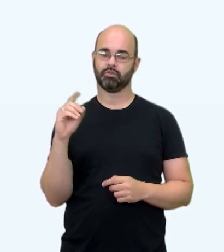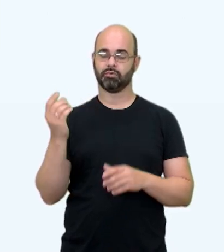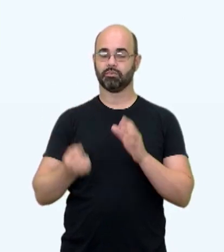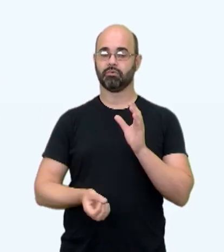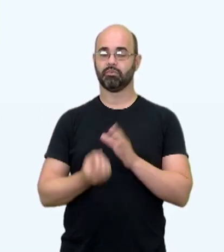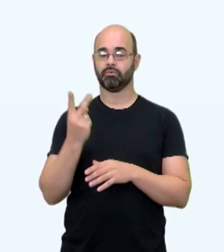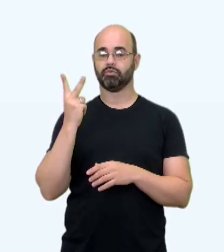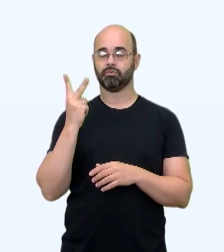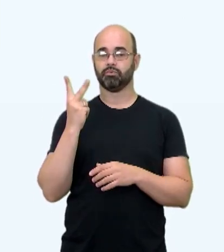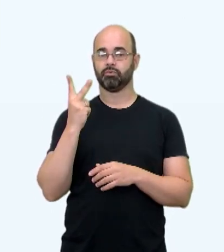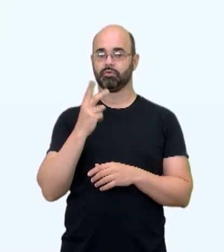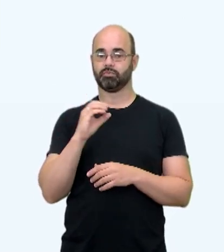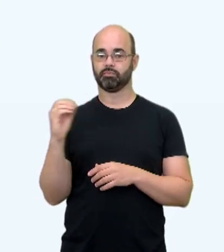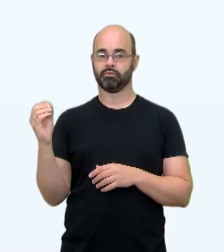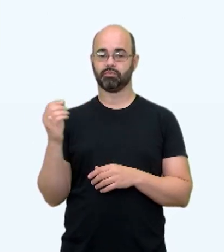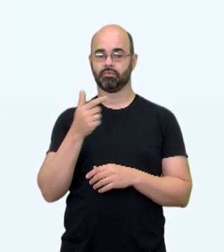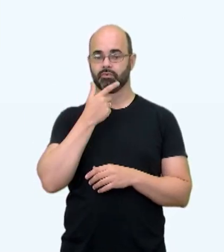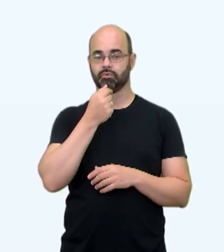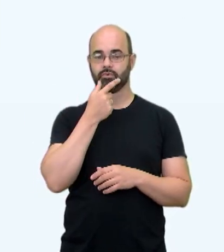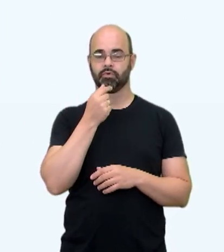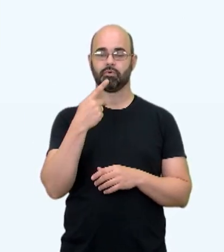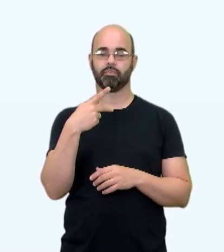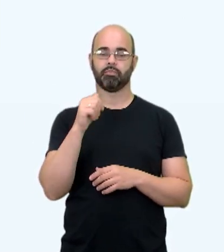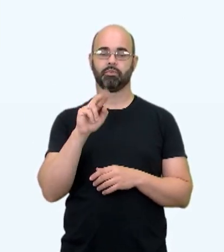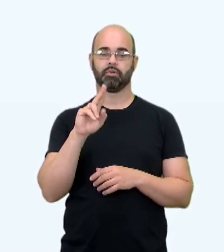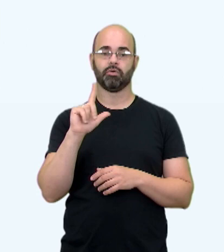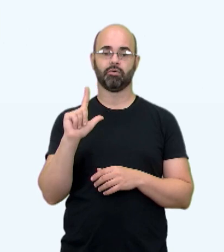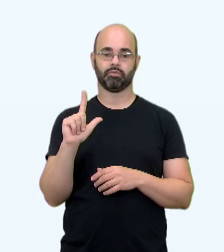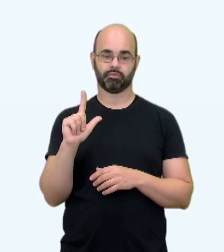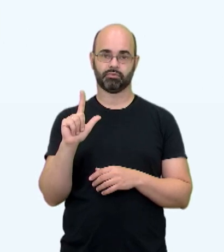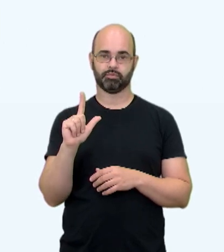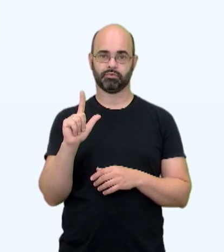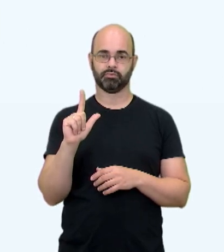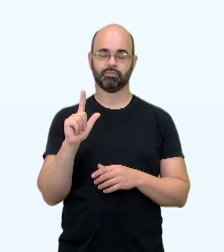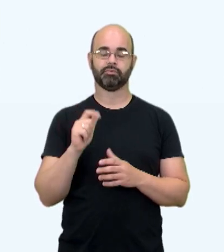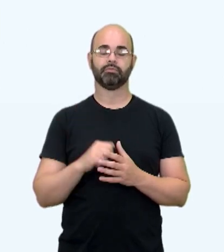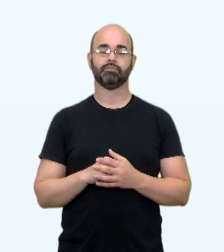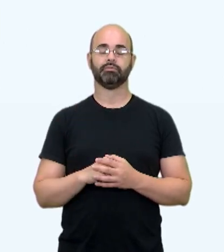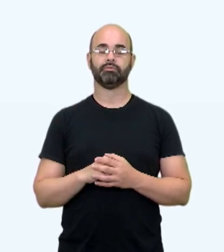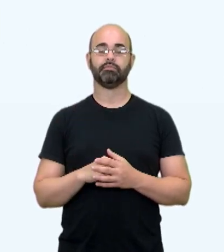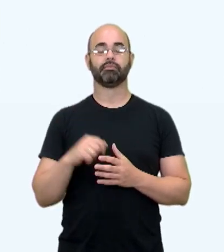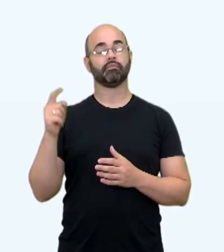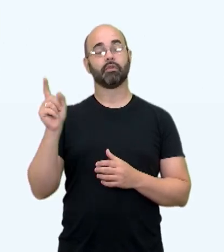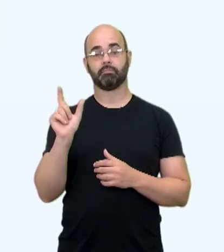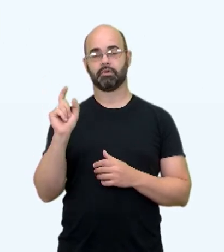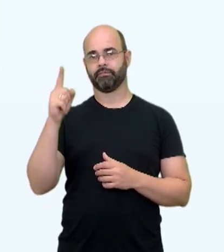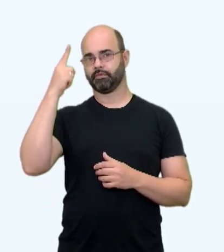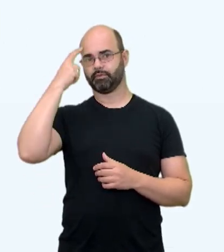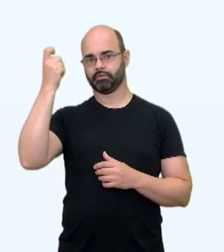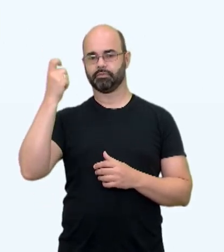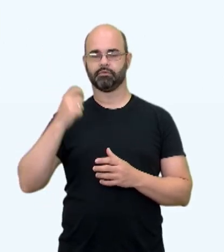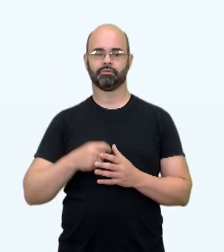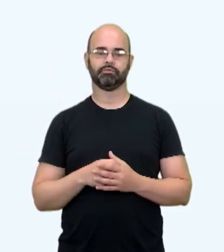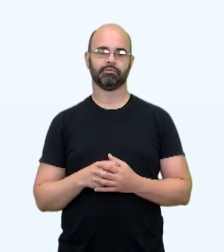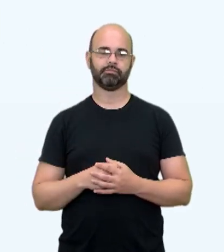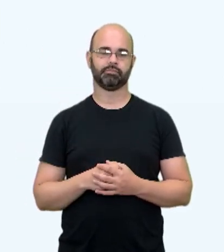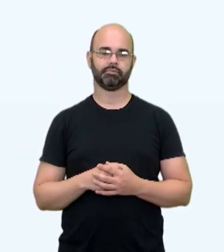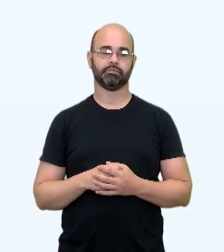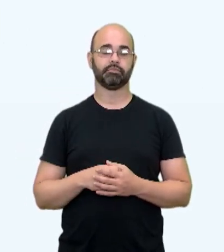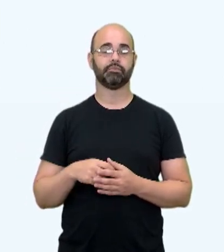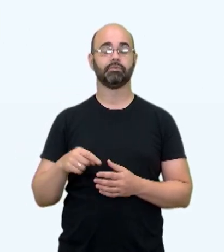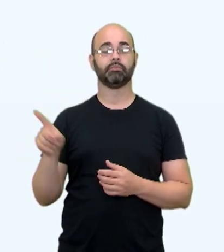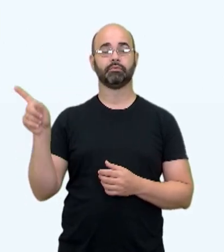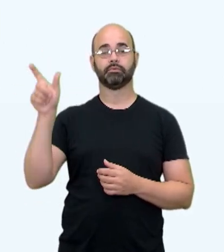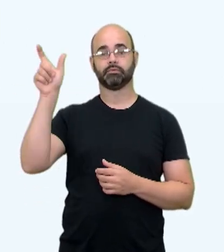químico atmosférico Paul Crutzen. O Paul Crutzen é uma personalidade